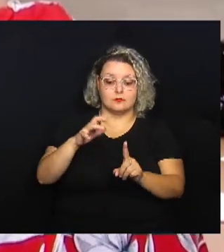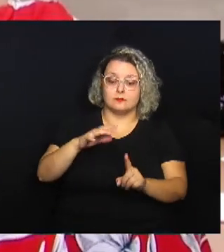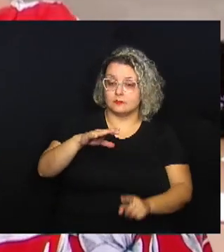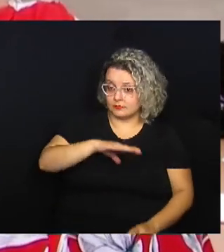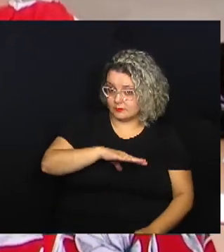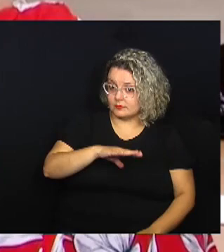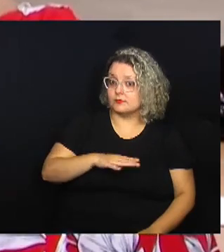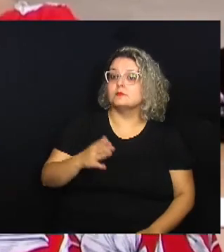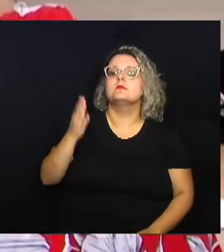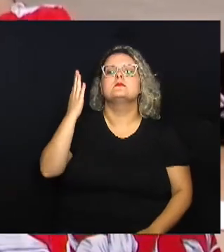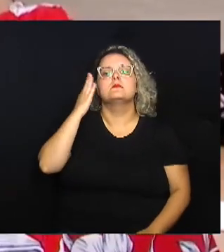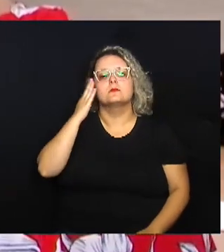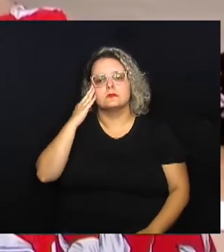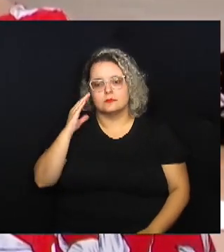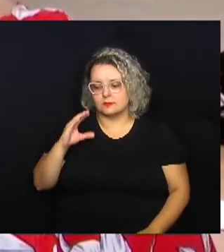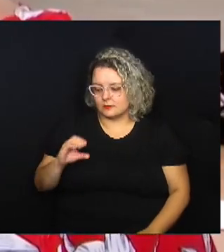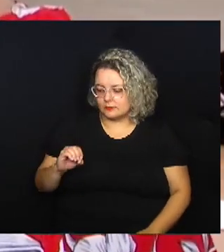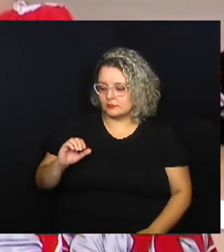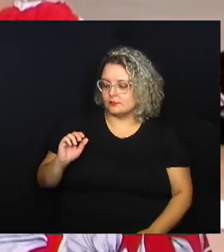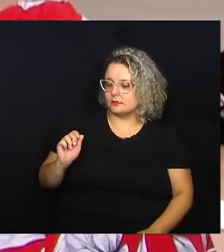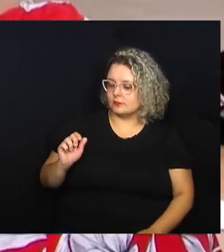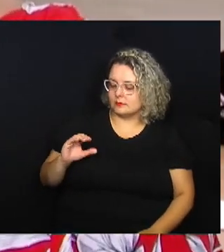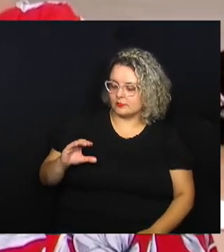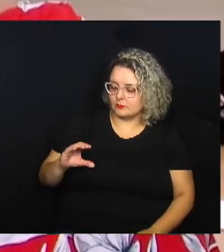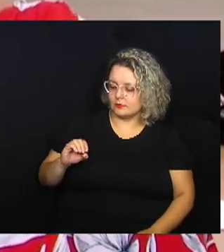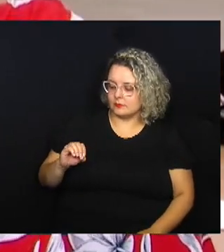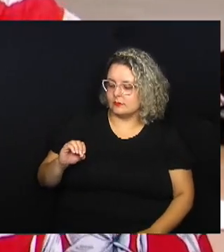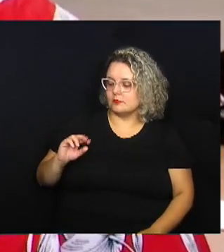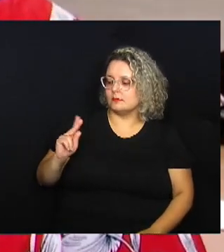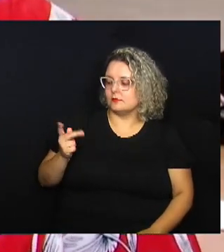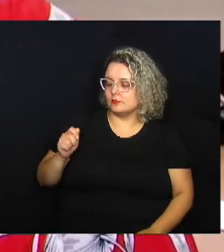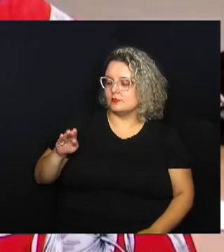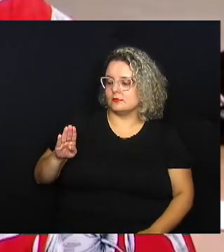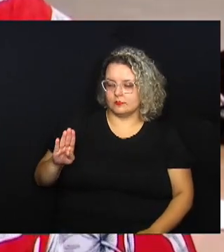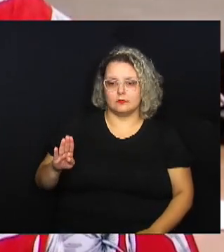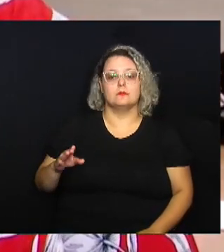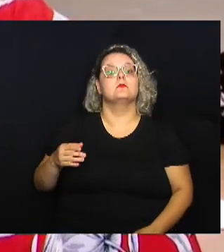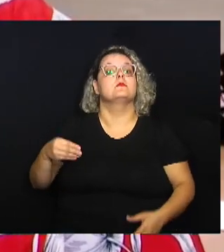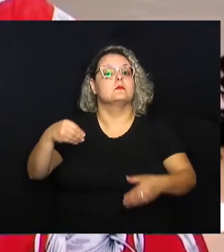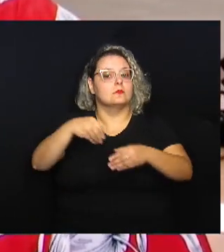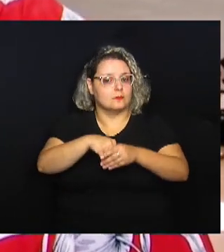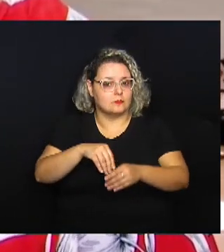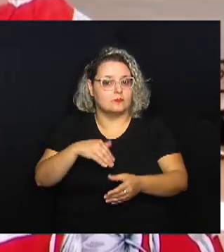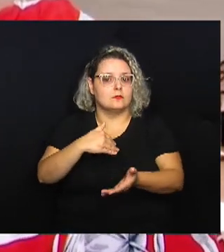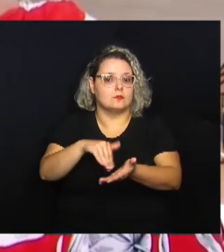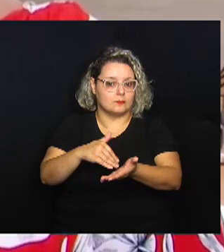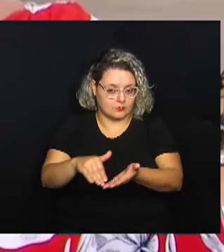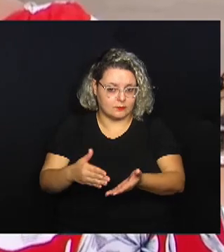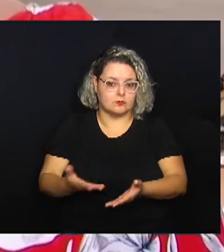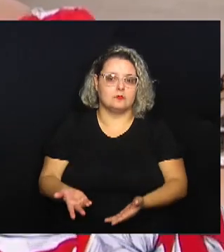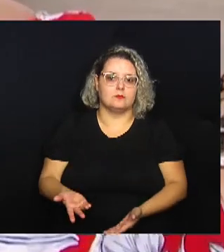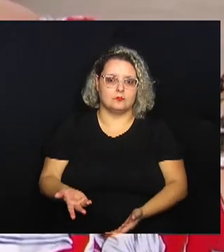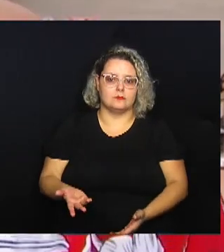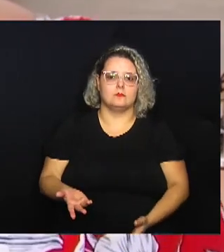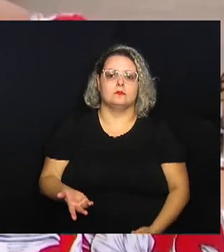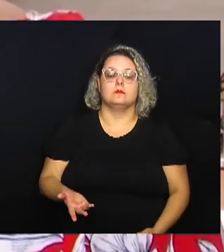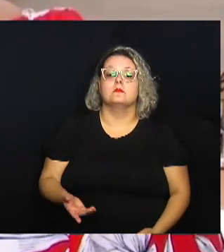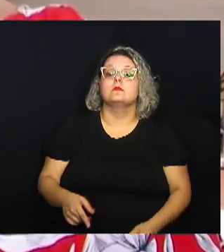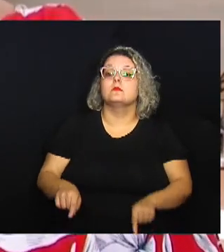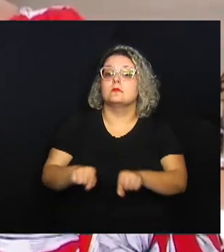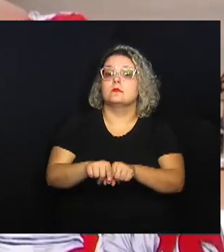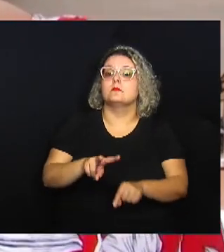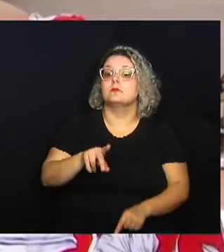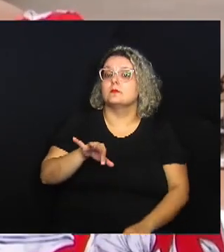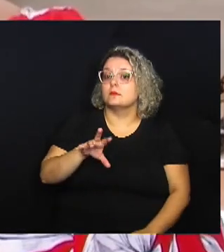então a gente sabe que a Cohab Secretaria de Habitação também tá inserida nesse processo eu peço plano sobre o viário